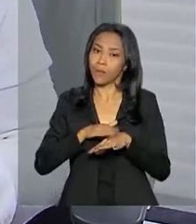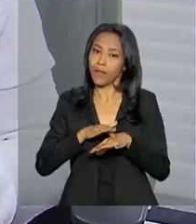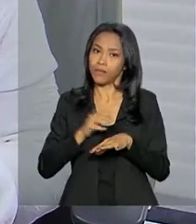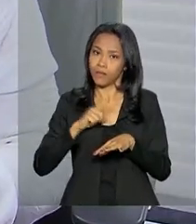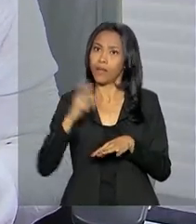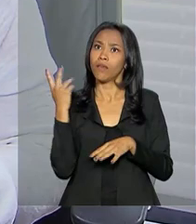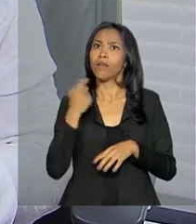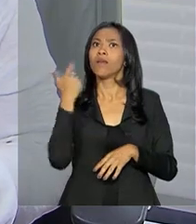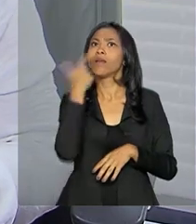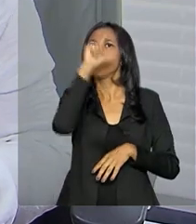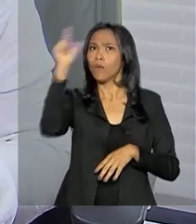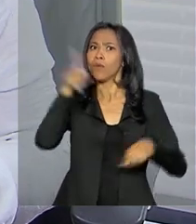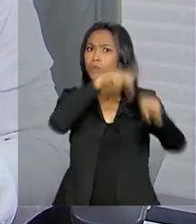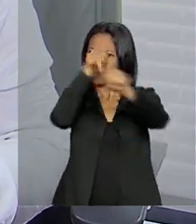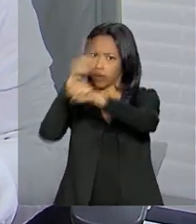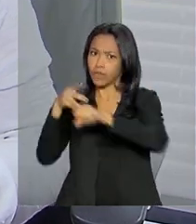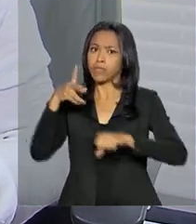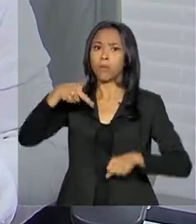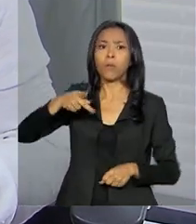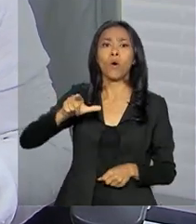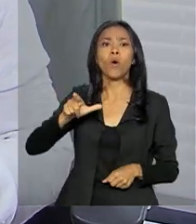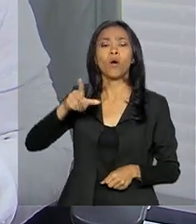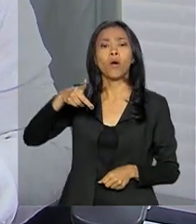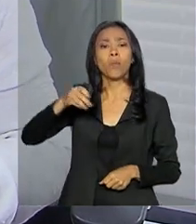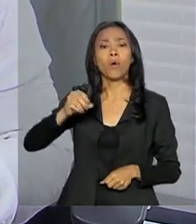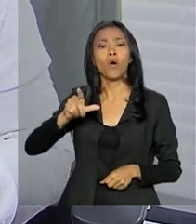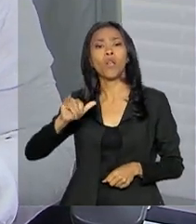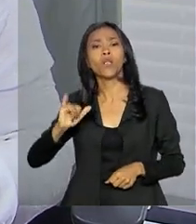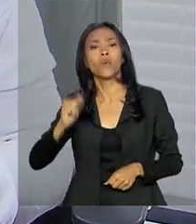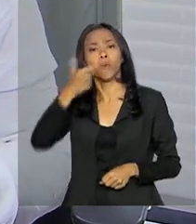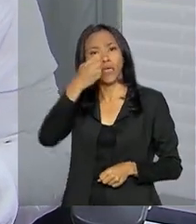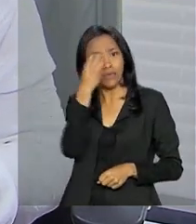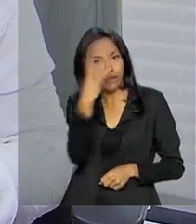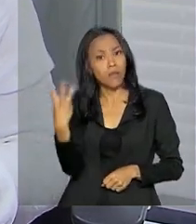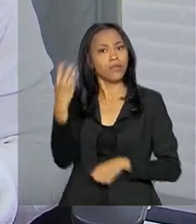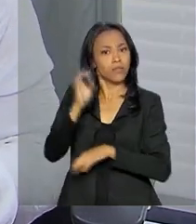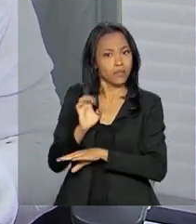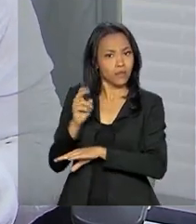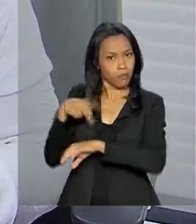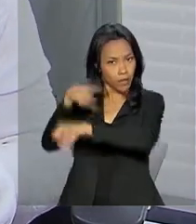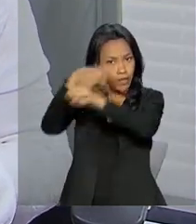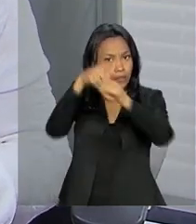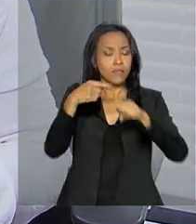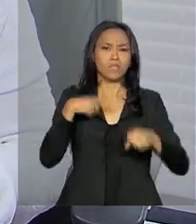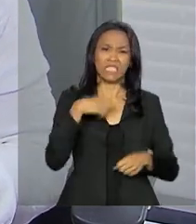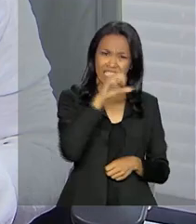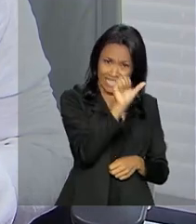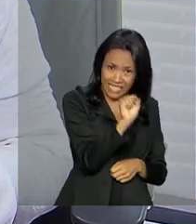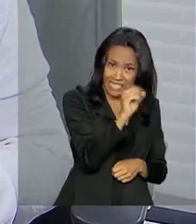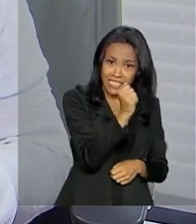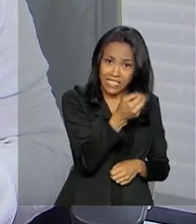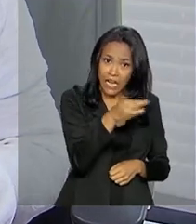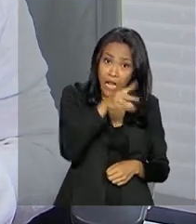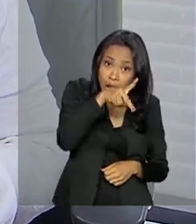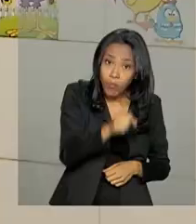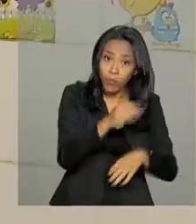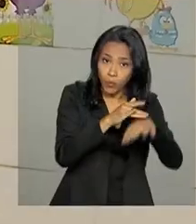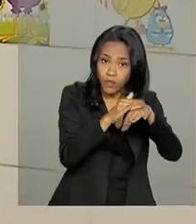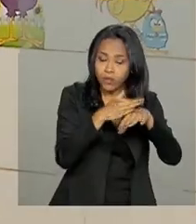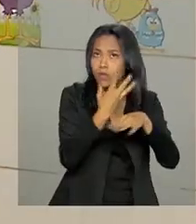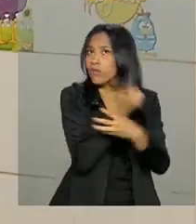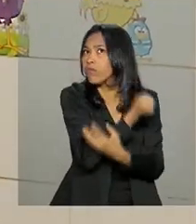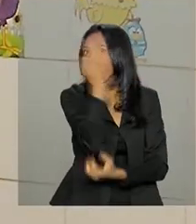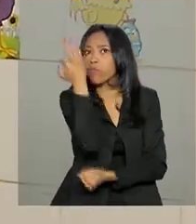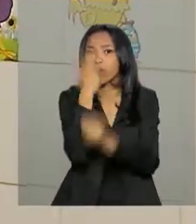países. A gente ainda tem pólio em 3 países, tá? E a gente tem sarampo em mais tantos outros países.